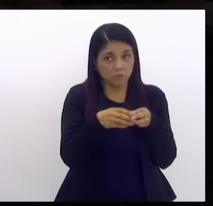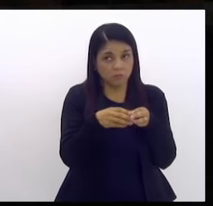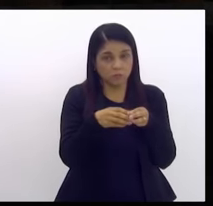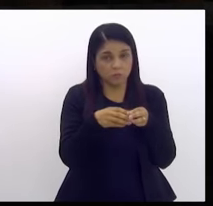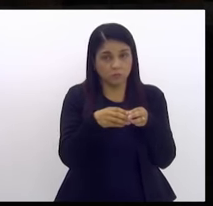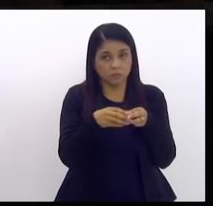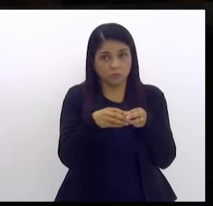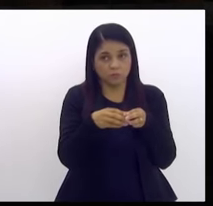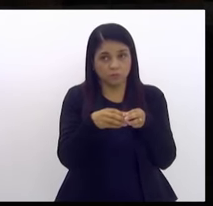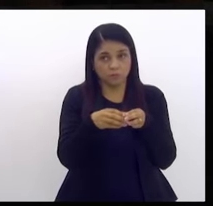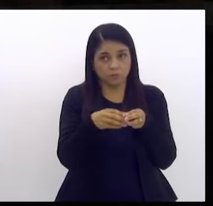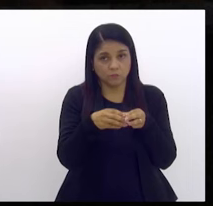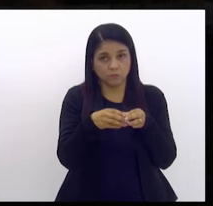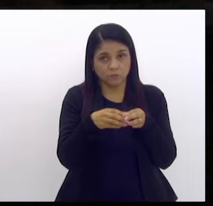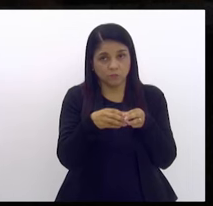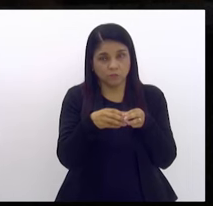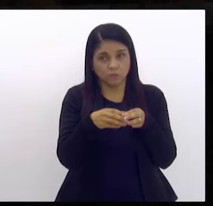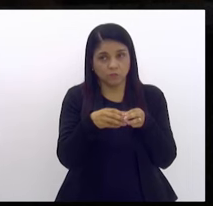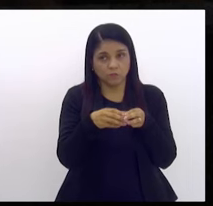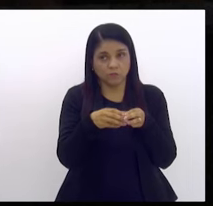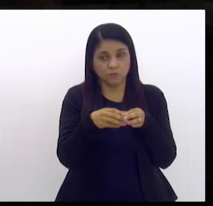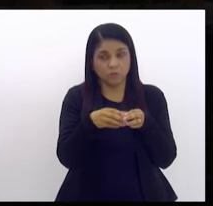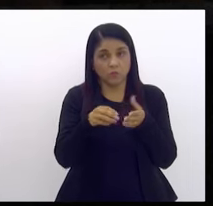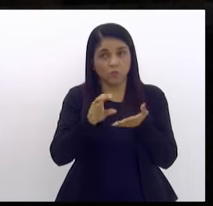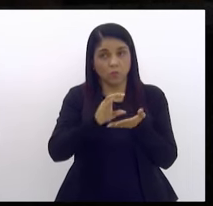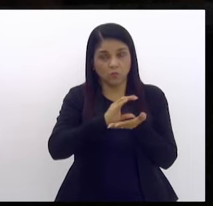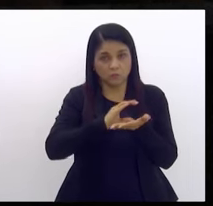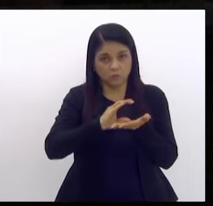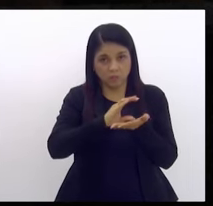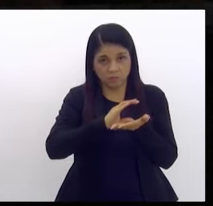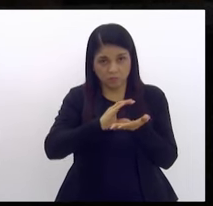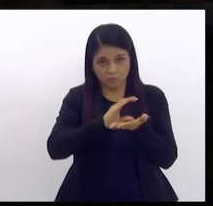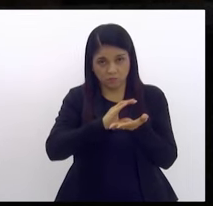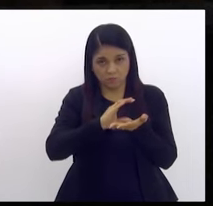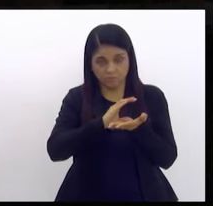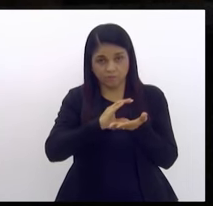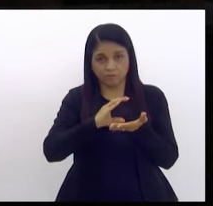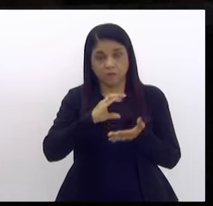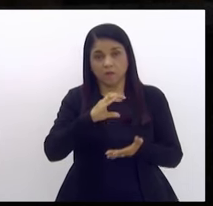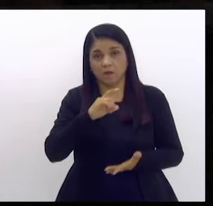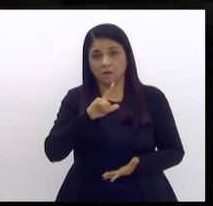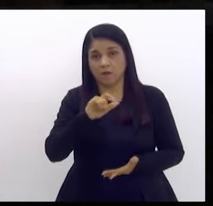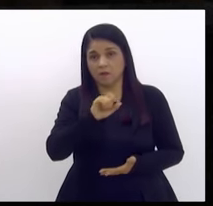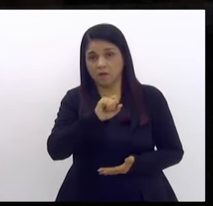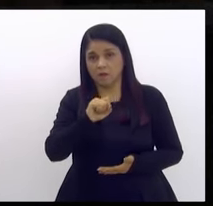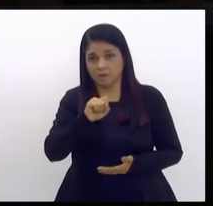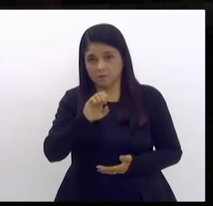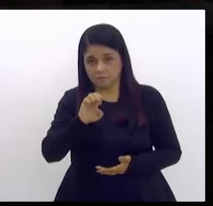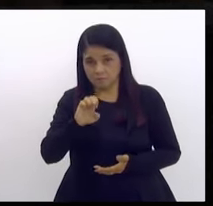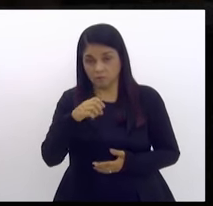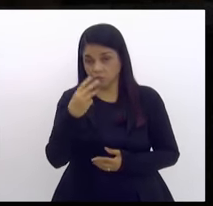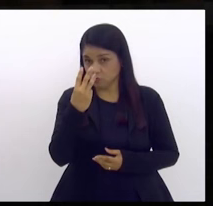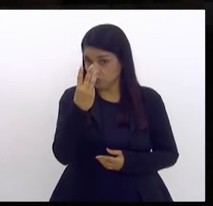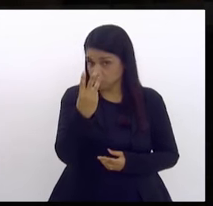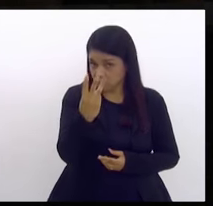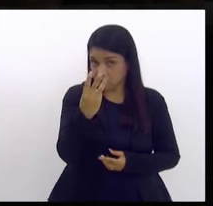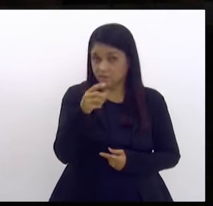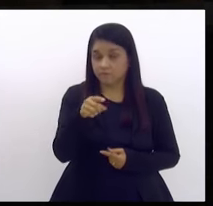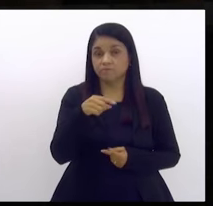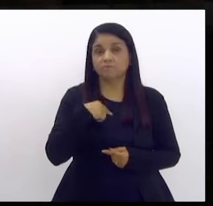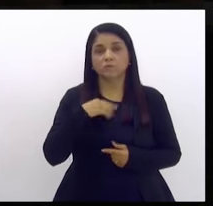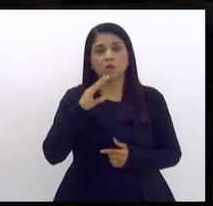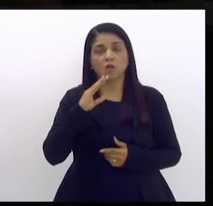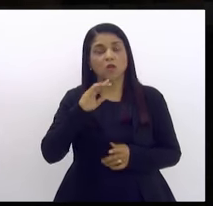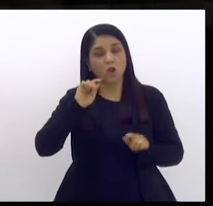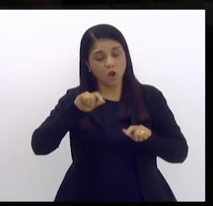os conselhos de classes, por via de consequência, os 3, função de suas competências, definirão